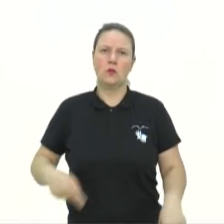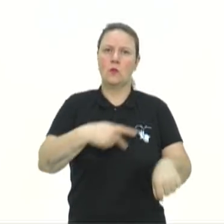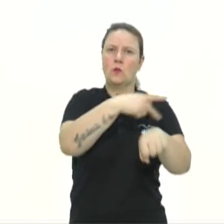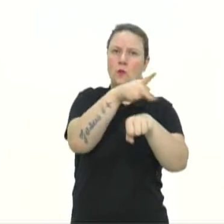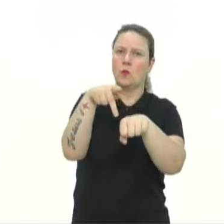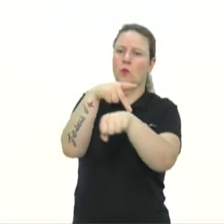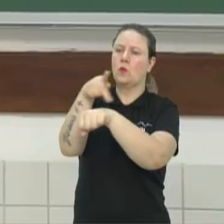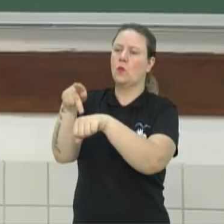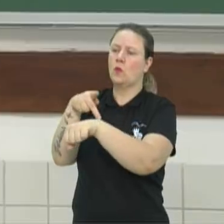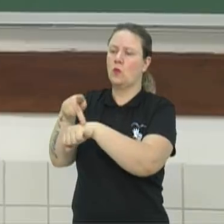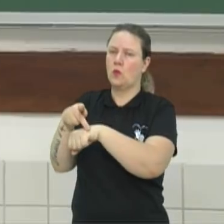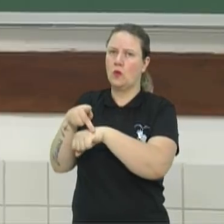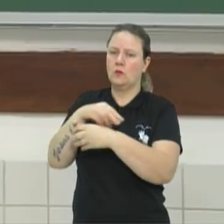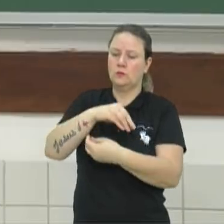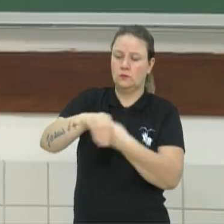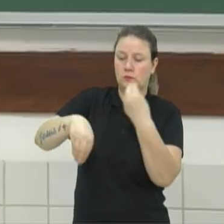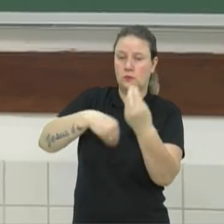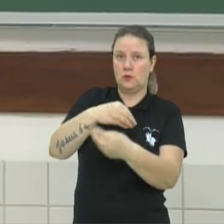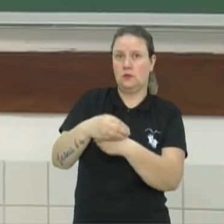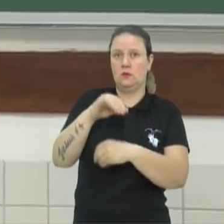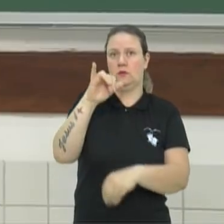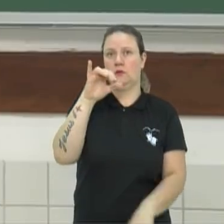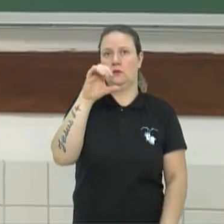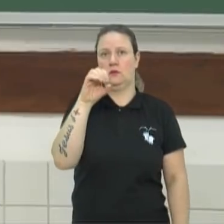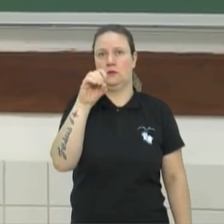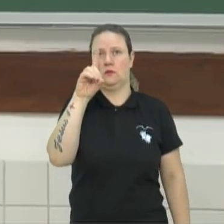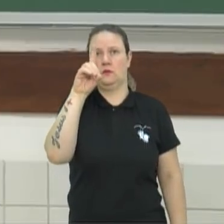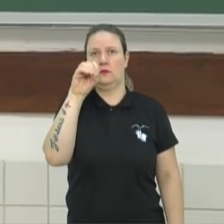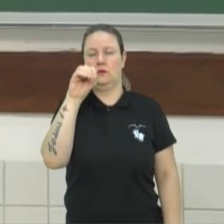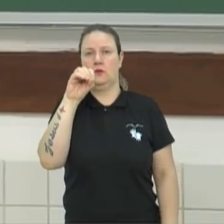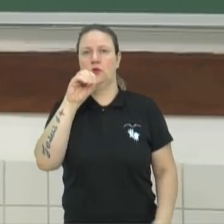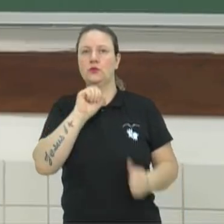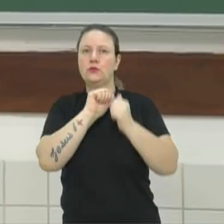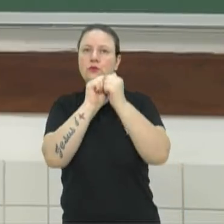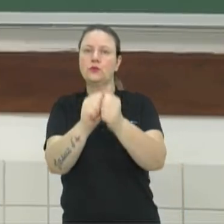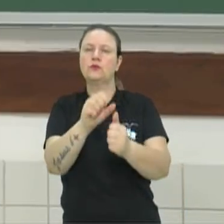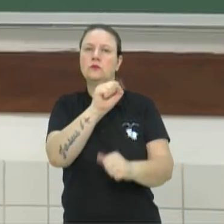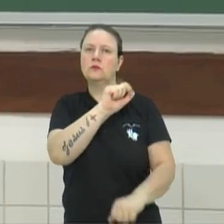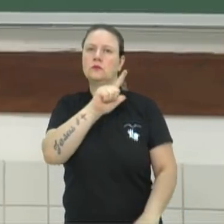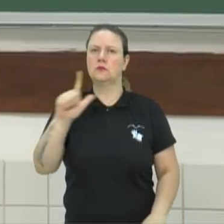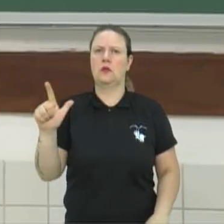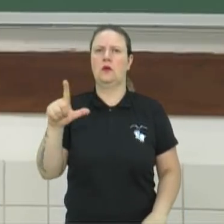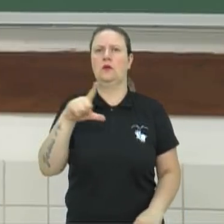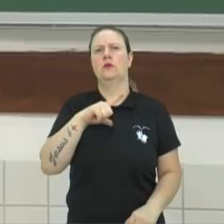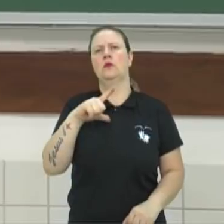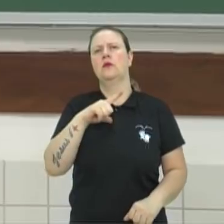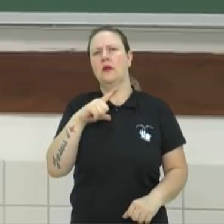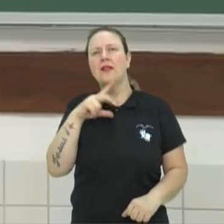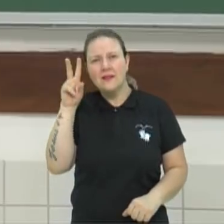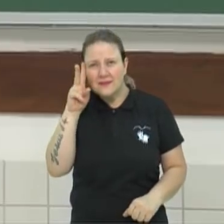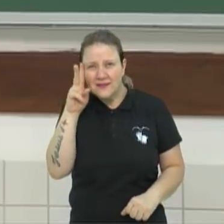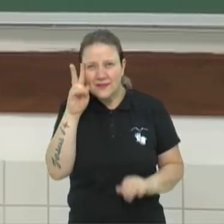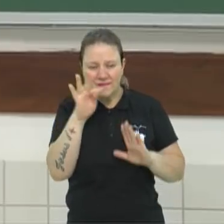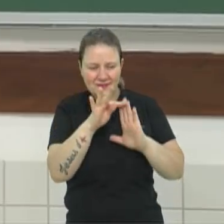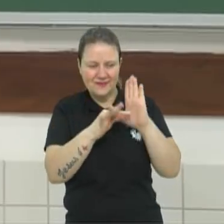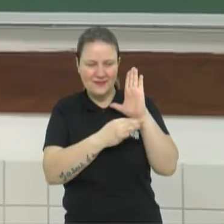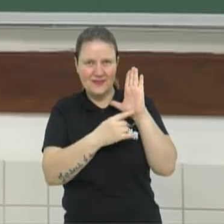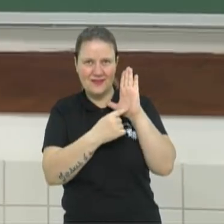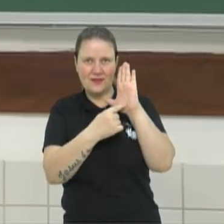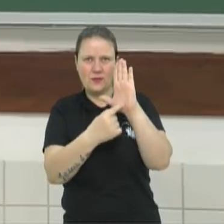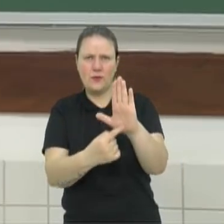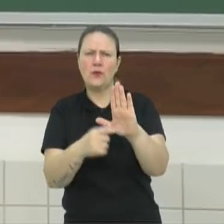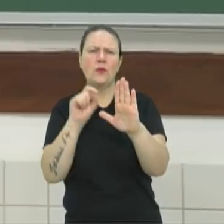ao sal? Segundo o texto. Então tem uma parte lá no texto que ele diz assim, que a maioria dos países acrescenta iodo ao sal. Qual